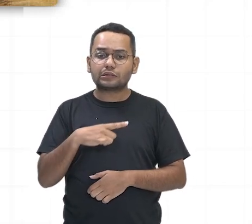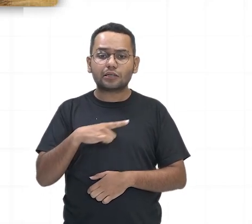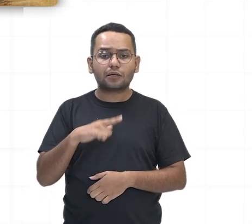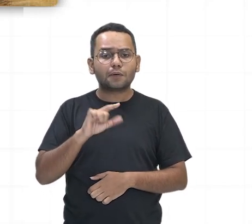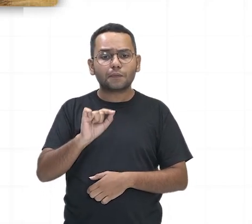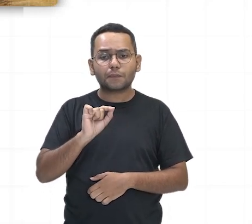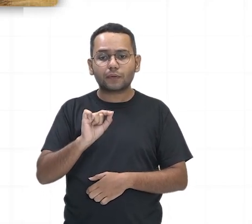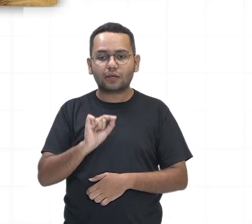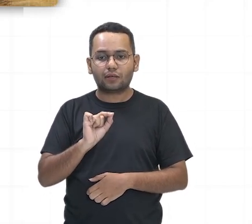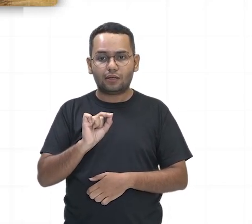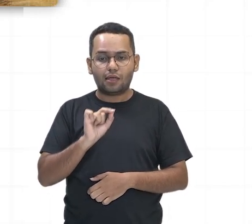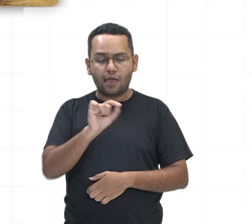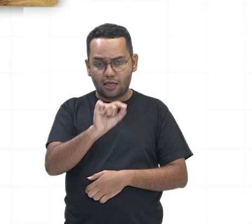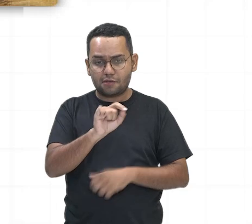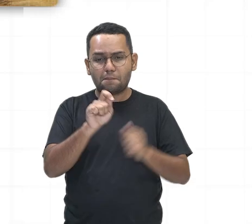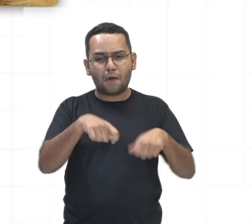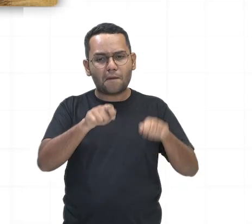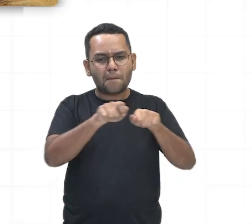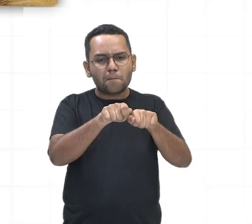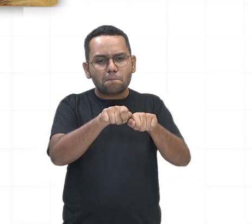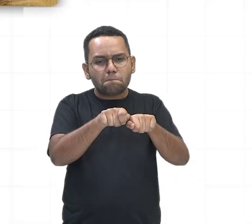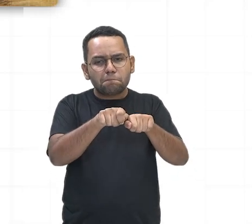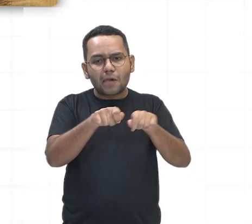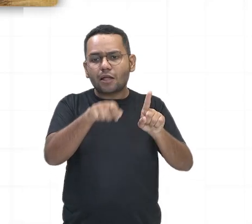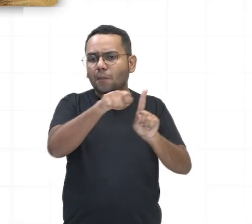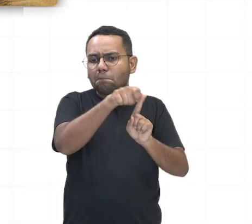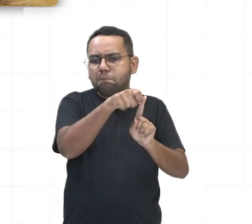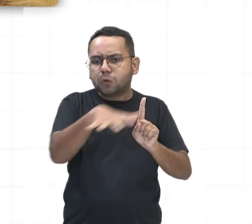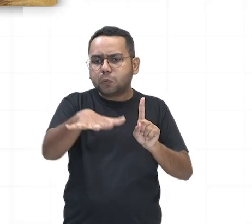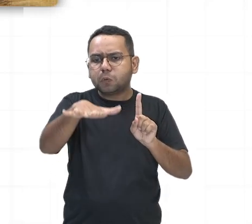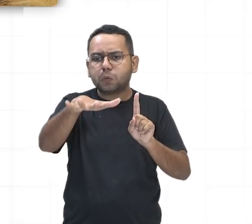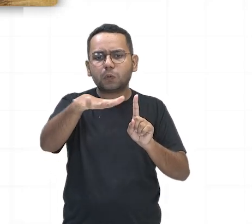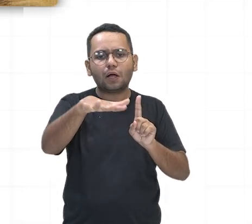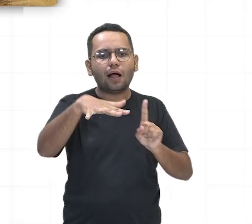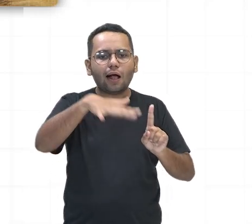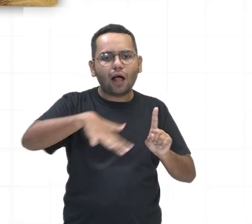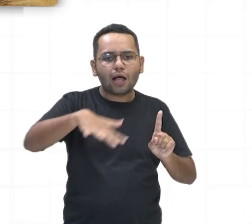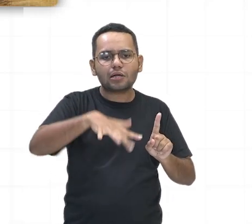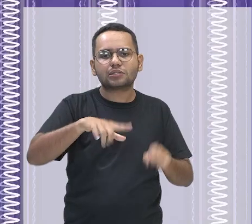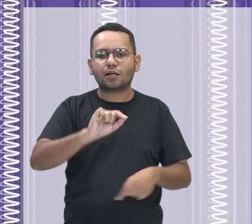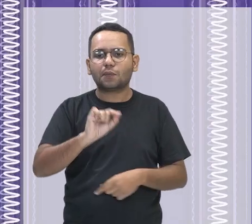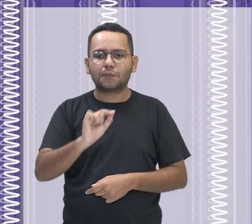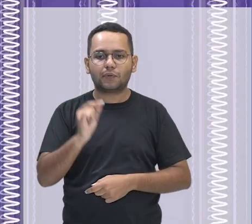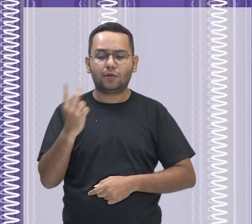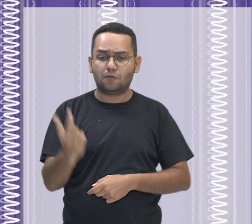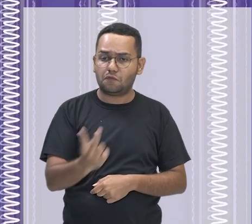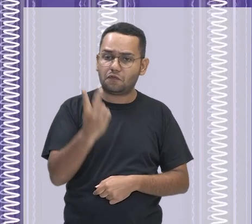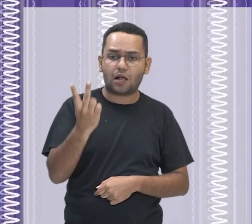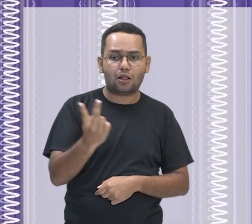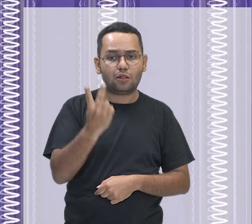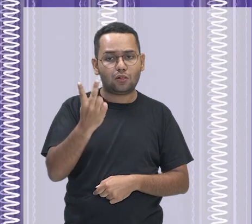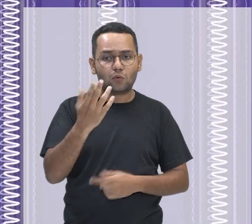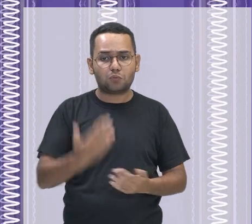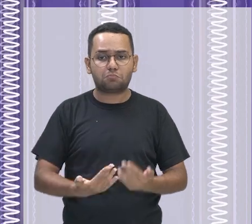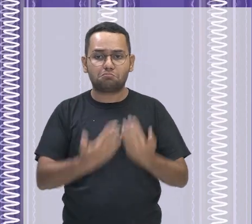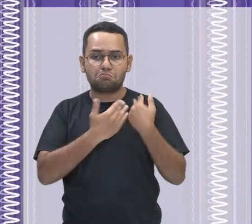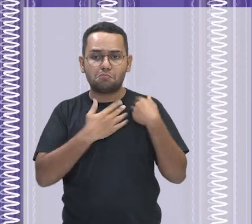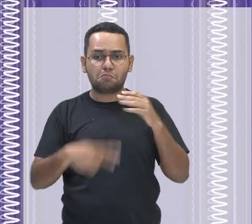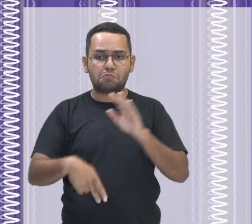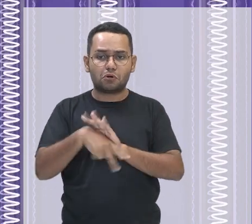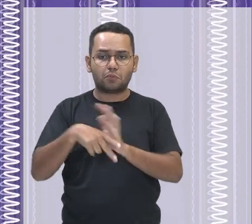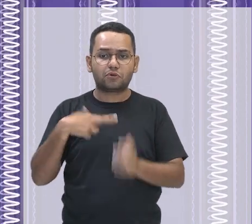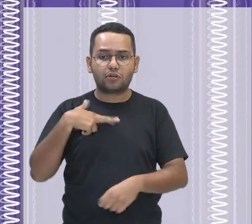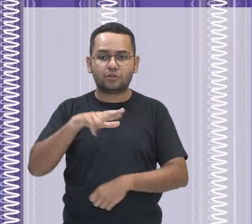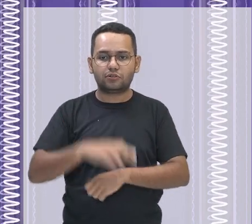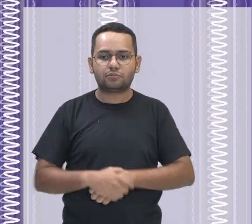principais meios de propagação das ideias de valores e princípios das religiões. Olha aí, os pregadores